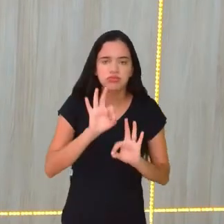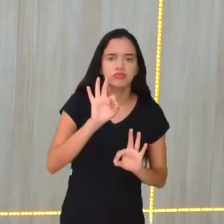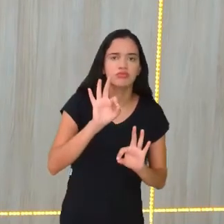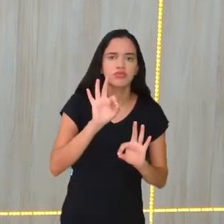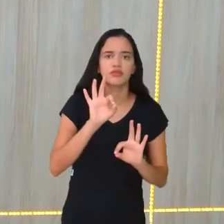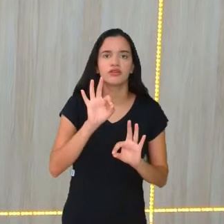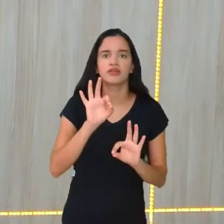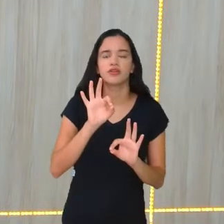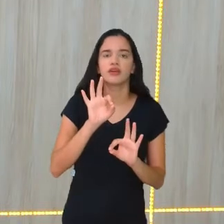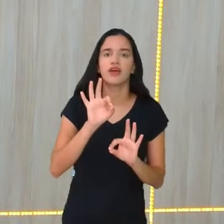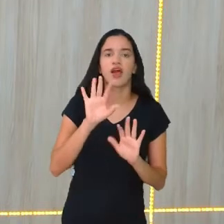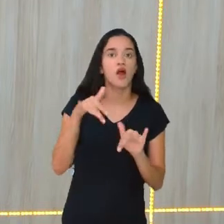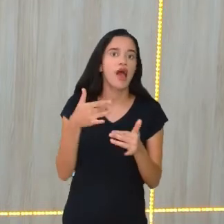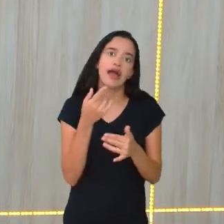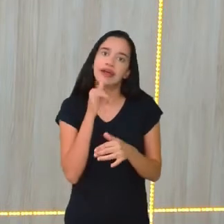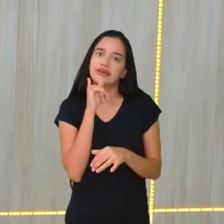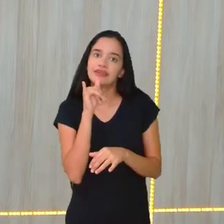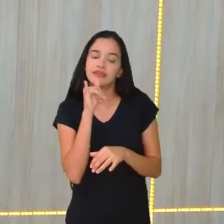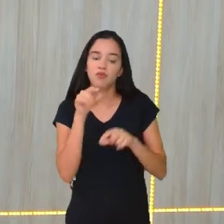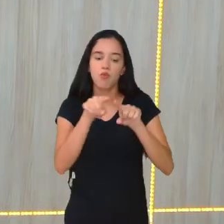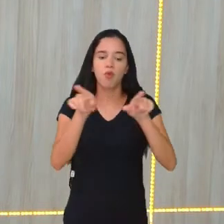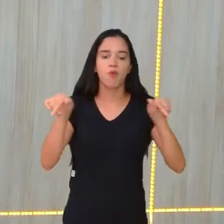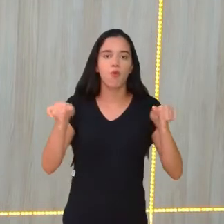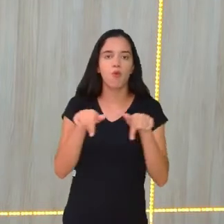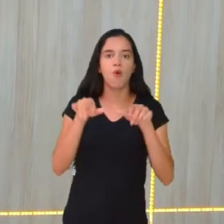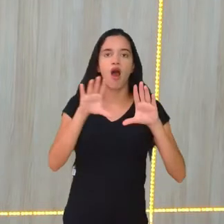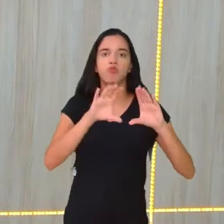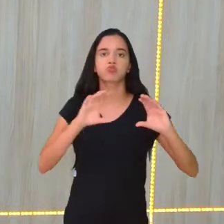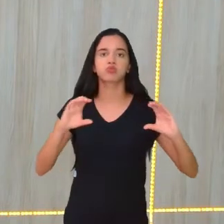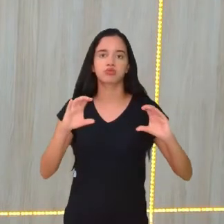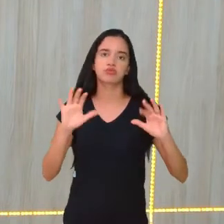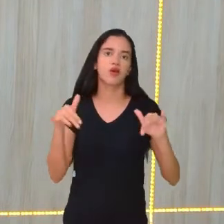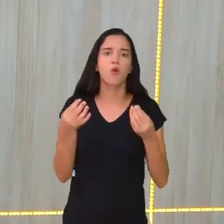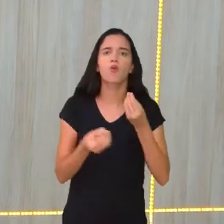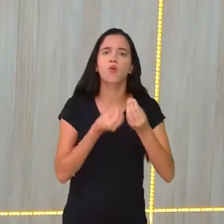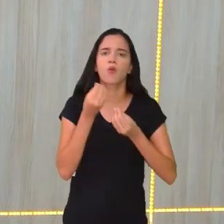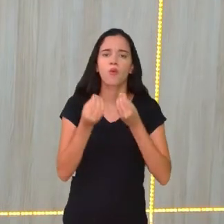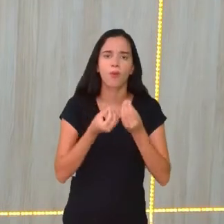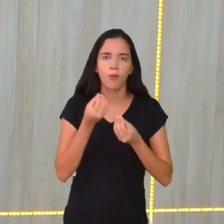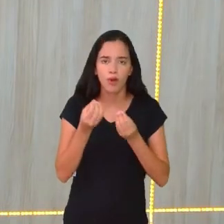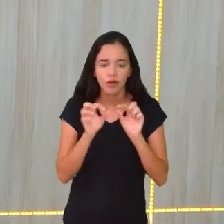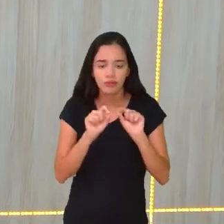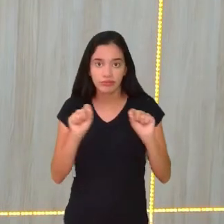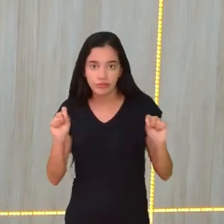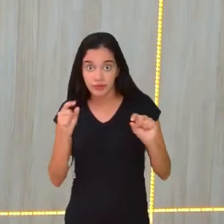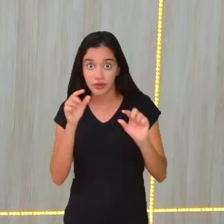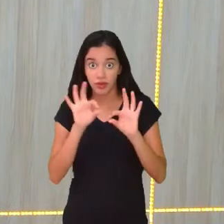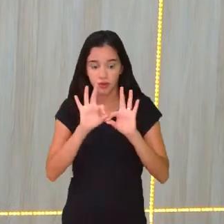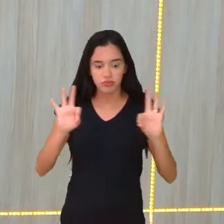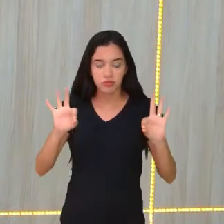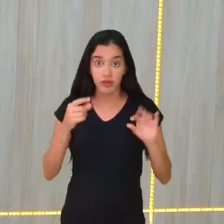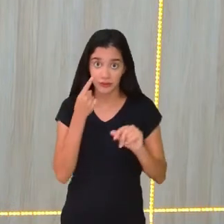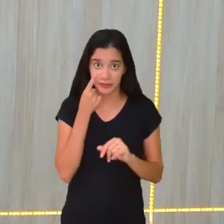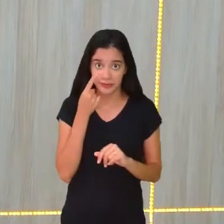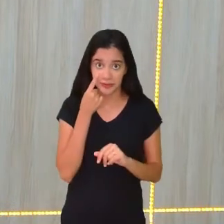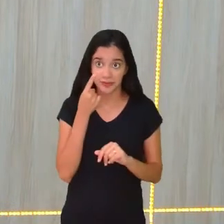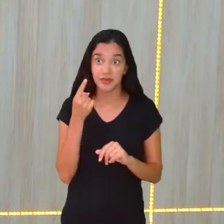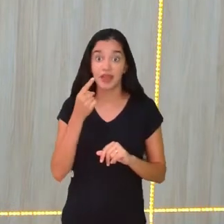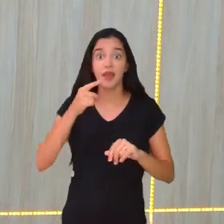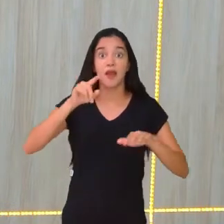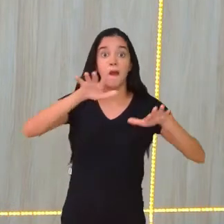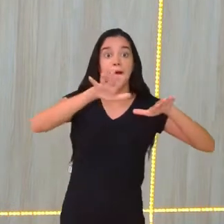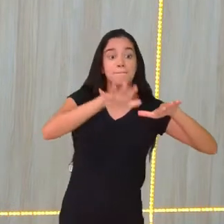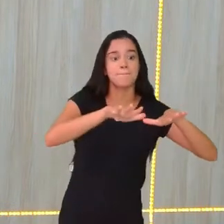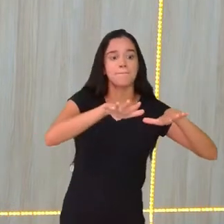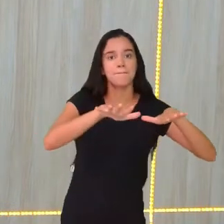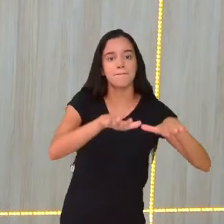Você medir uma sala. Olha só, como é que se mede a sala? Vê só, você media com palmo